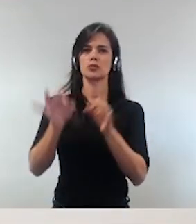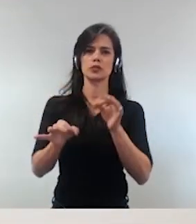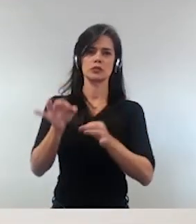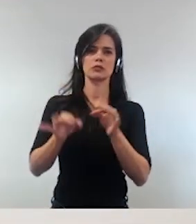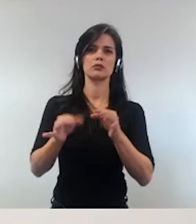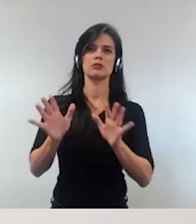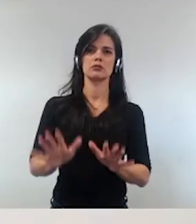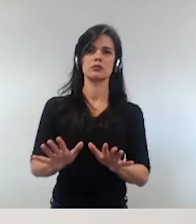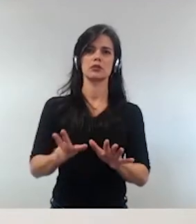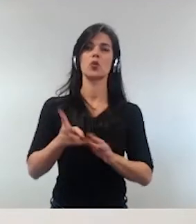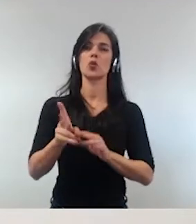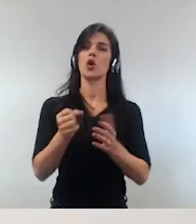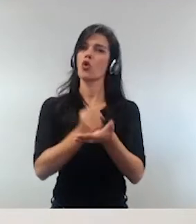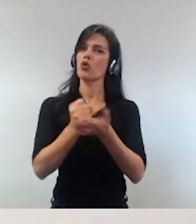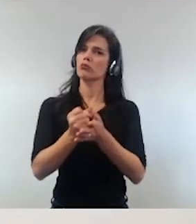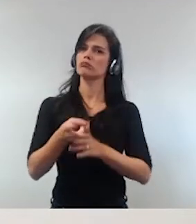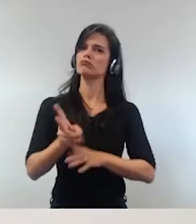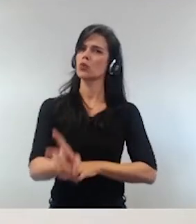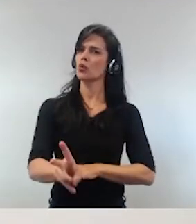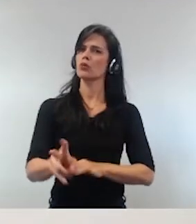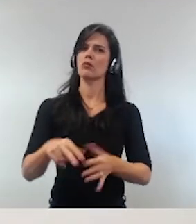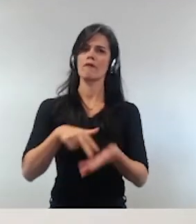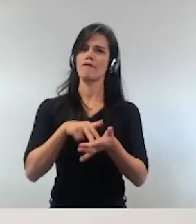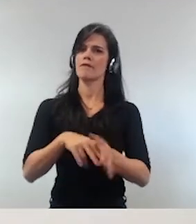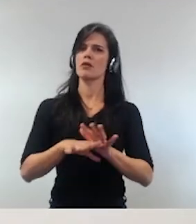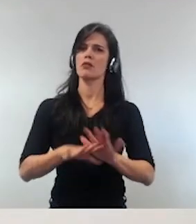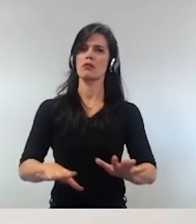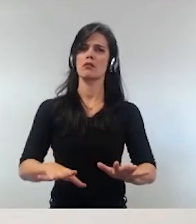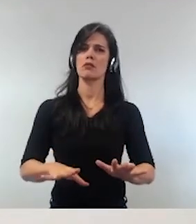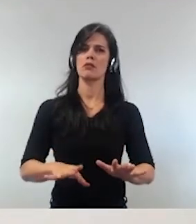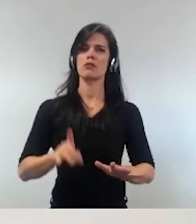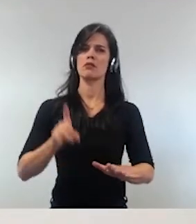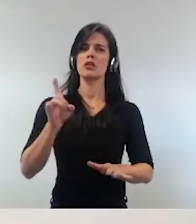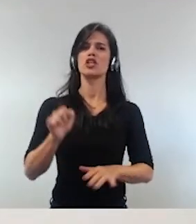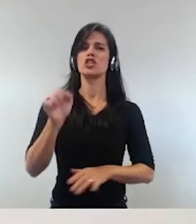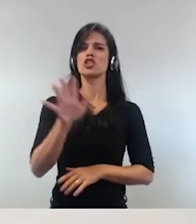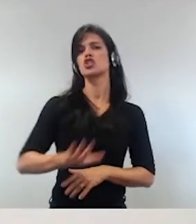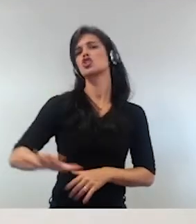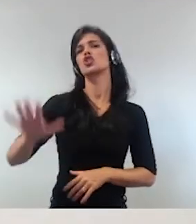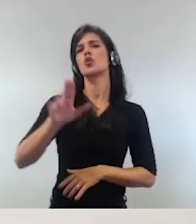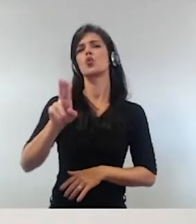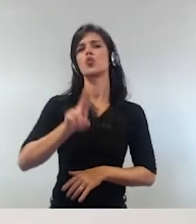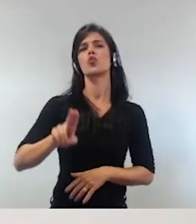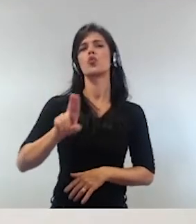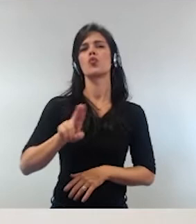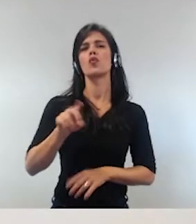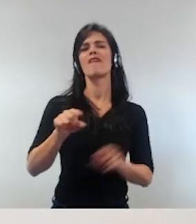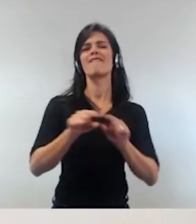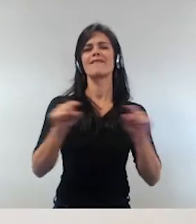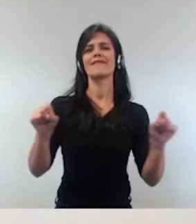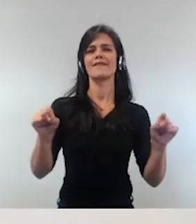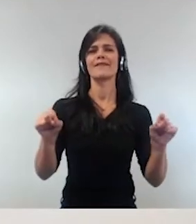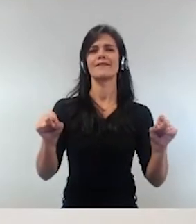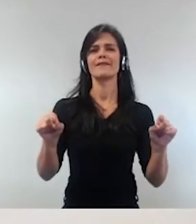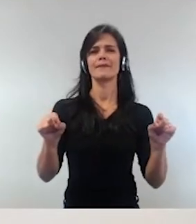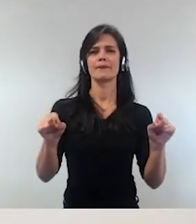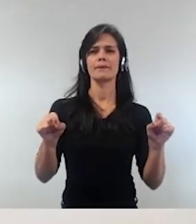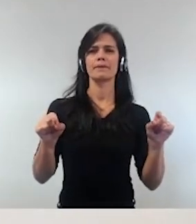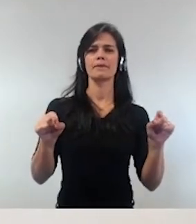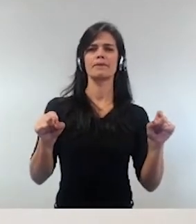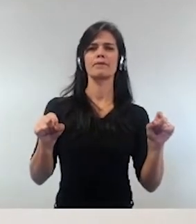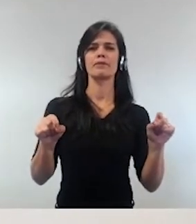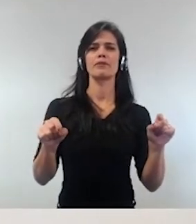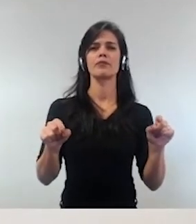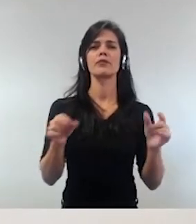preservação dos contratos, isso é fundamental. O diretor-geral costuma utilizar uma frase, o doutor André Pectoni, que